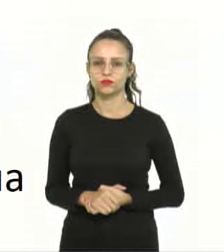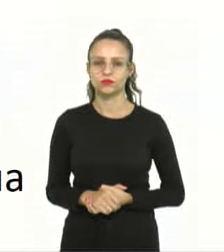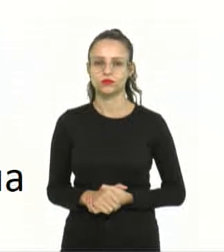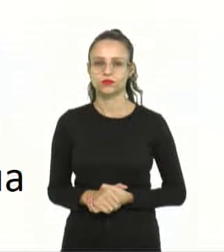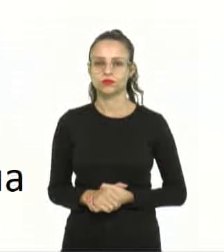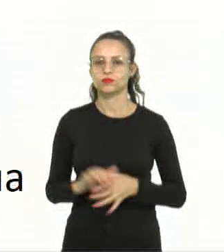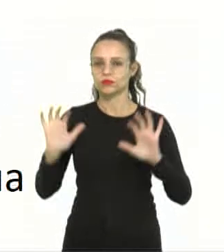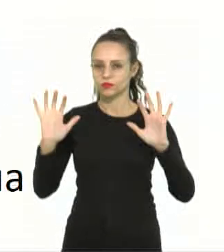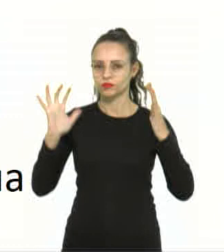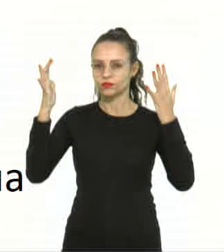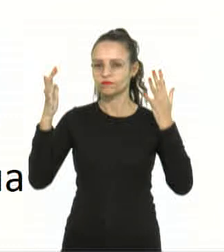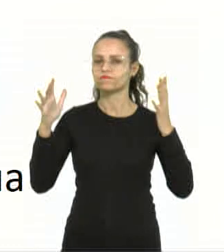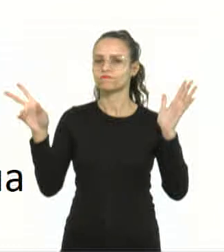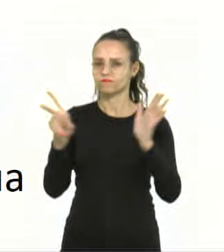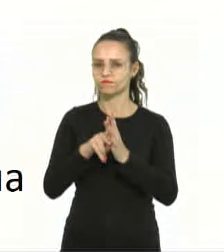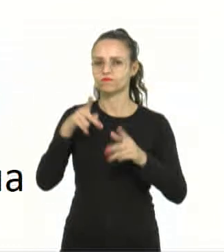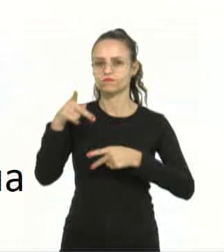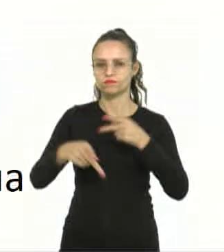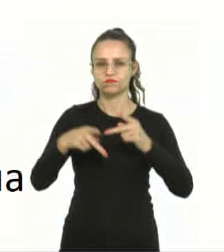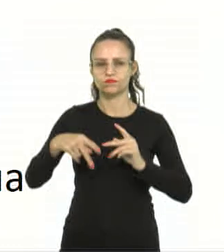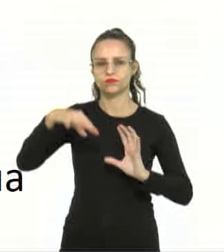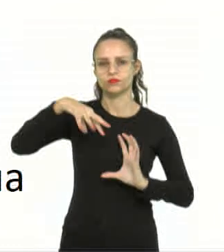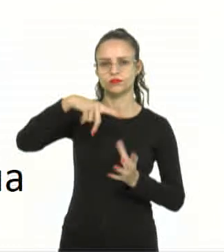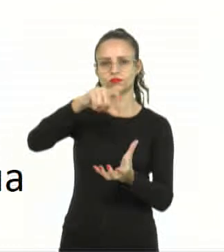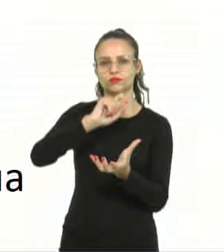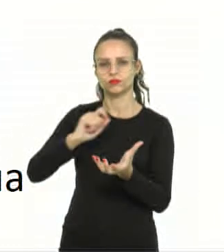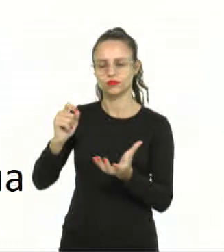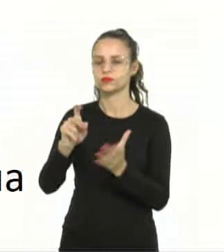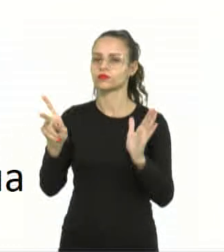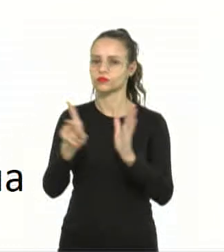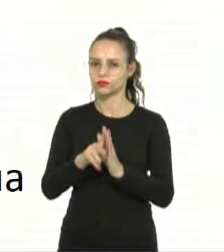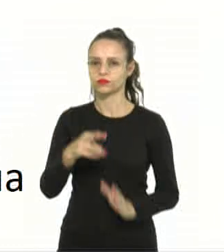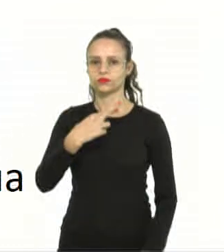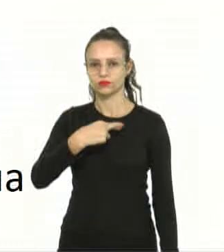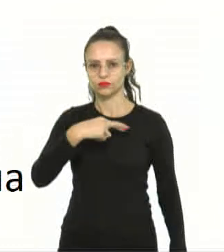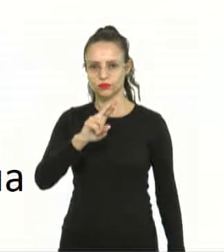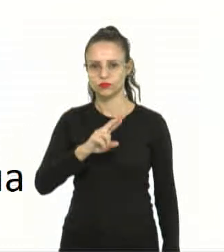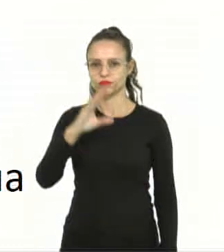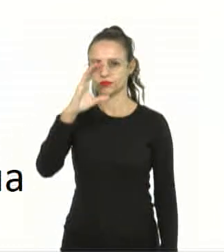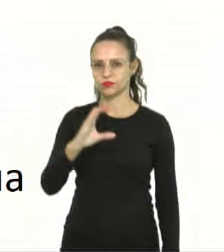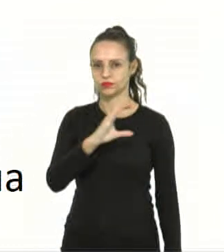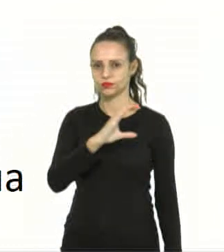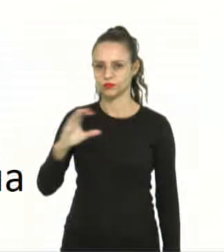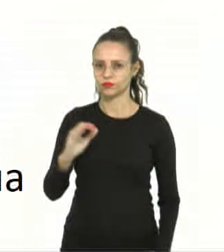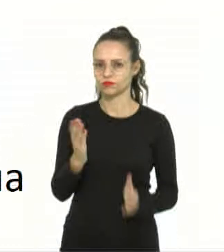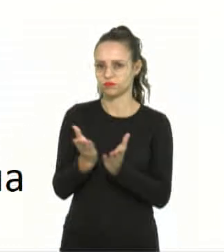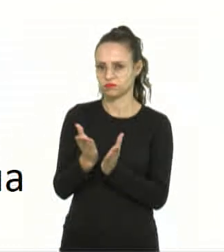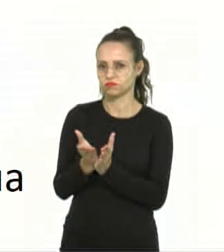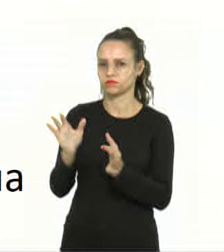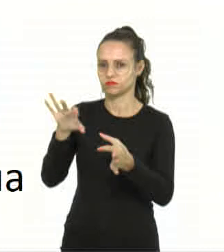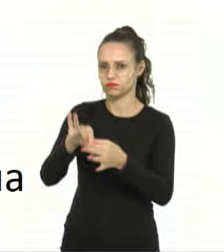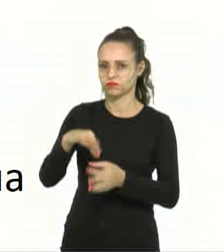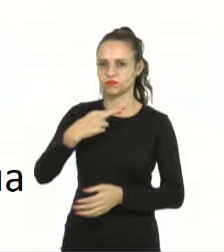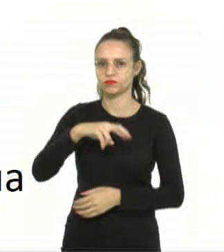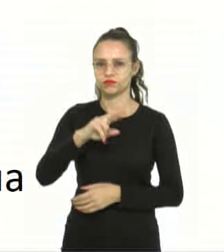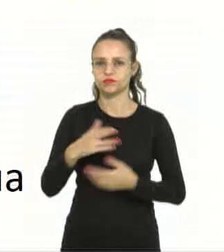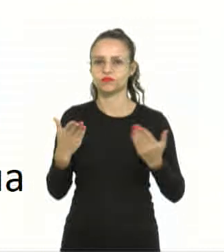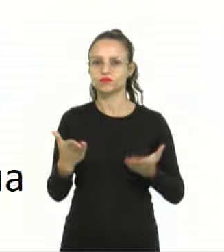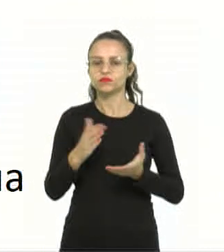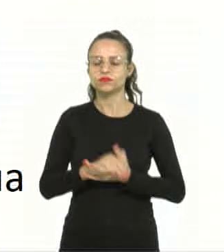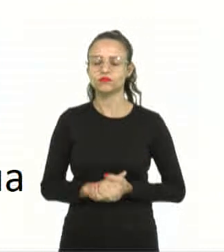festa popular no mundo todo, uma festa cristã. Oficialmente la fiesta de Navidad empieza